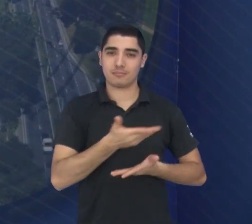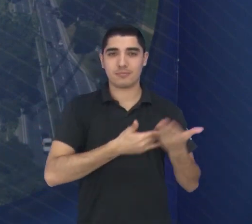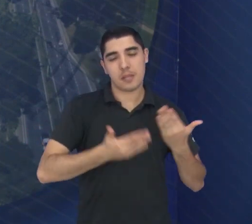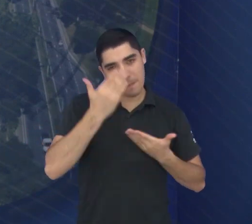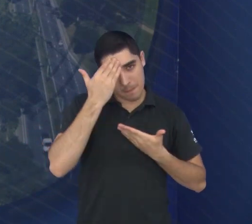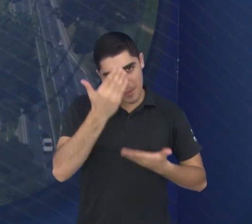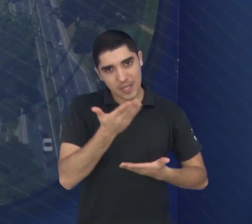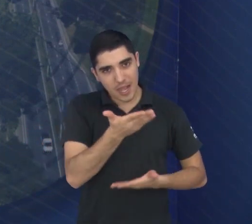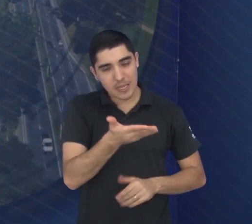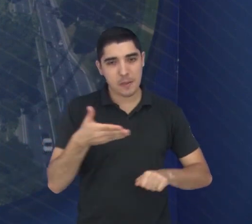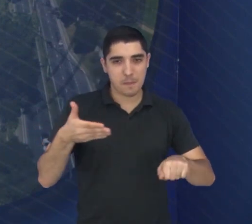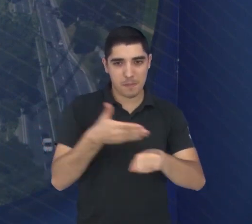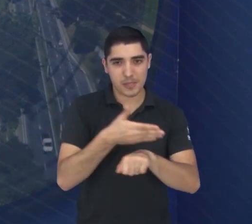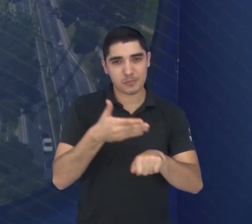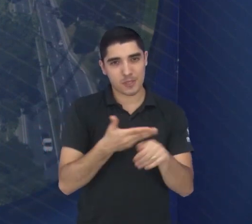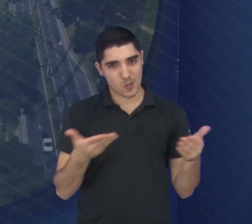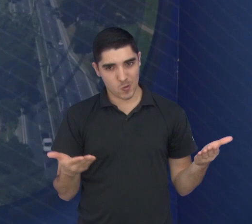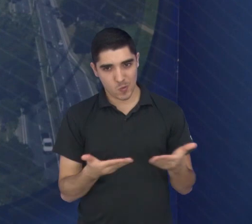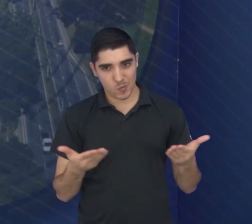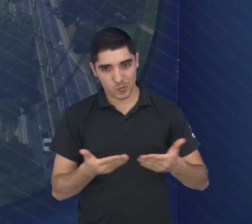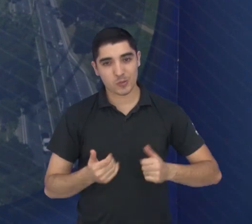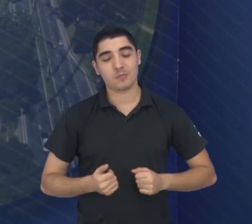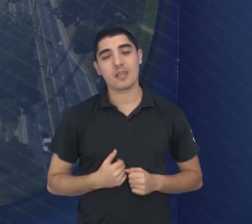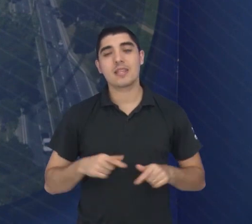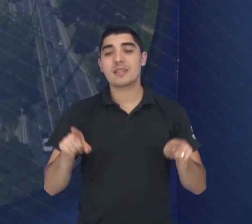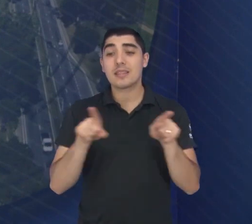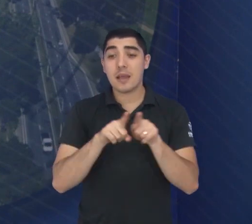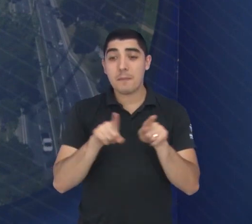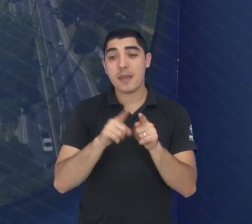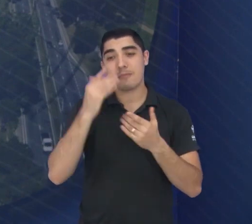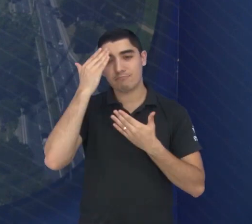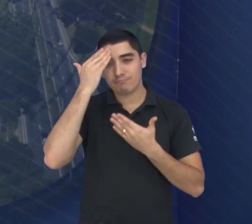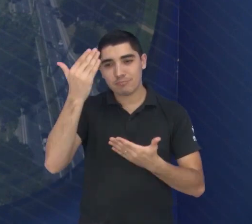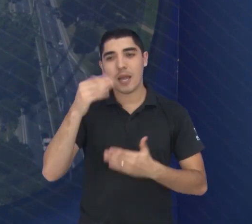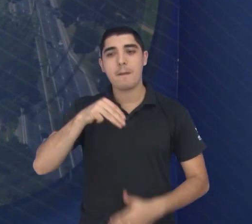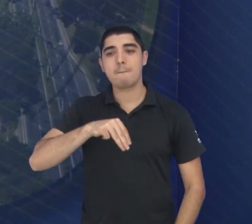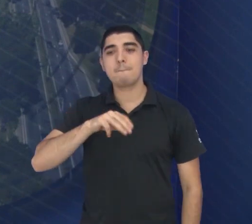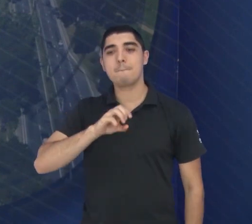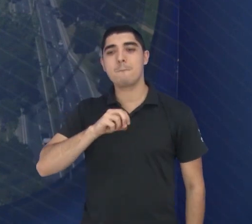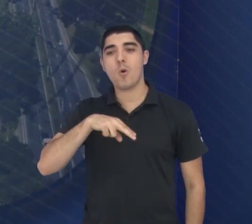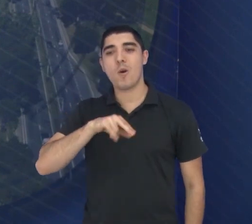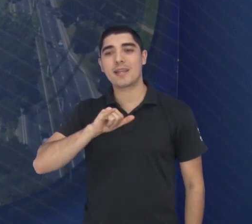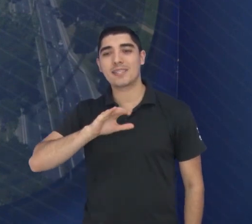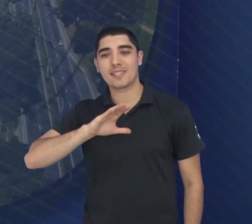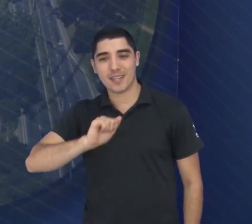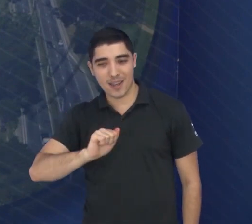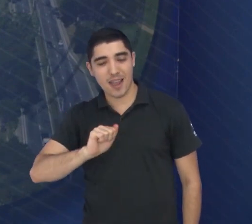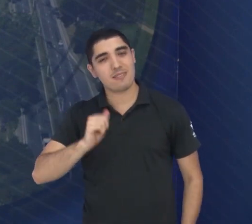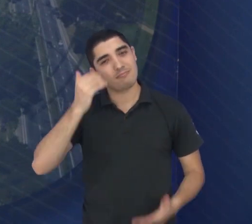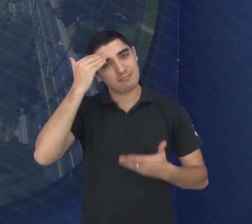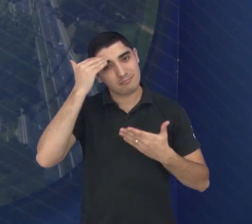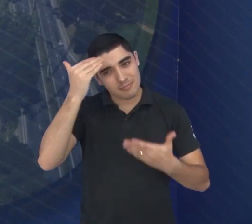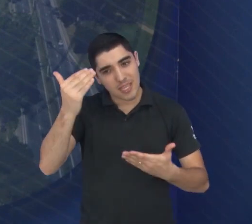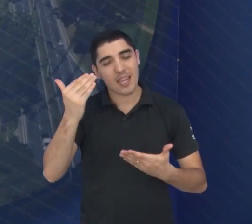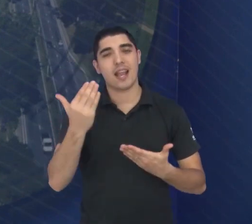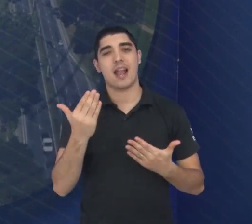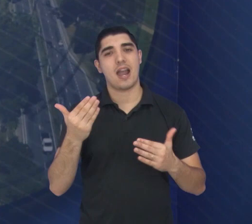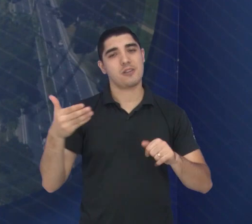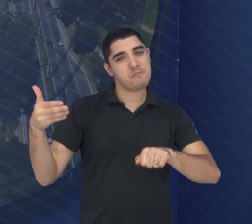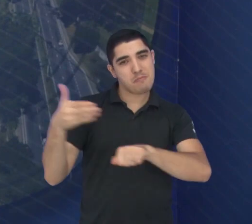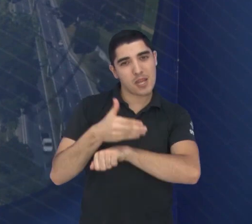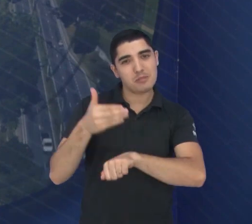uma vez, viu, pela sua participação aqui com a gente. Quero agradecer também a Mônica. Mônica, muito obrigada por contribuir aqui com o